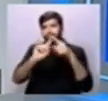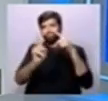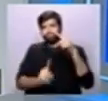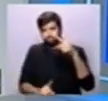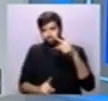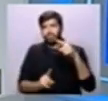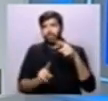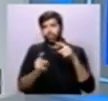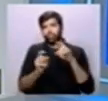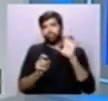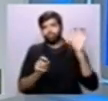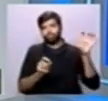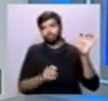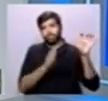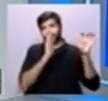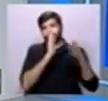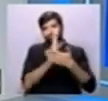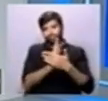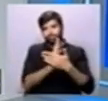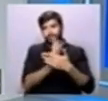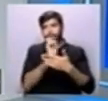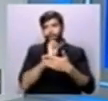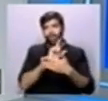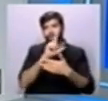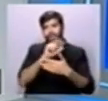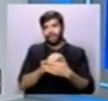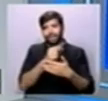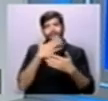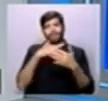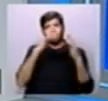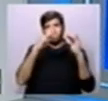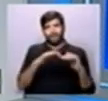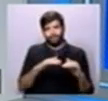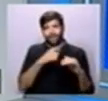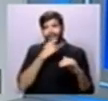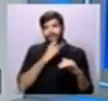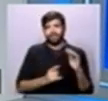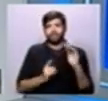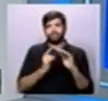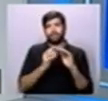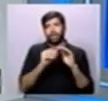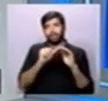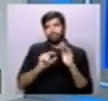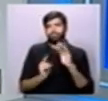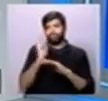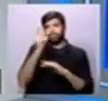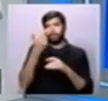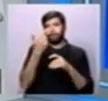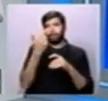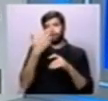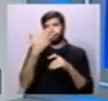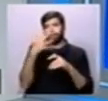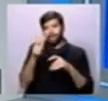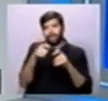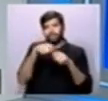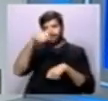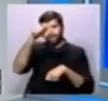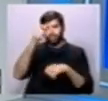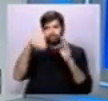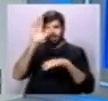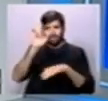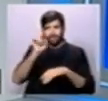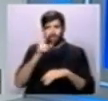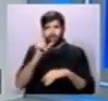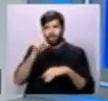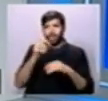No grupo ocidental e no grupo central pode até haver queda de neve acima dos 1000 metros de altitude. Também as ondas bastante